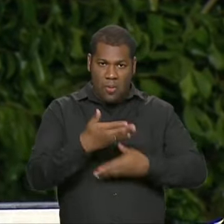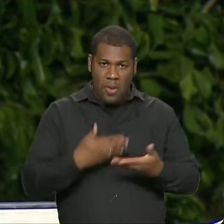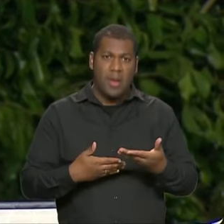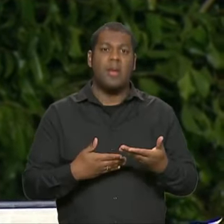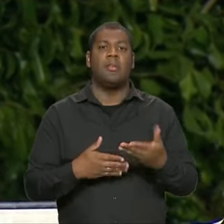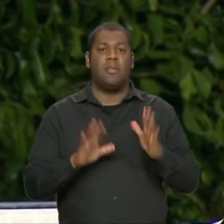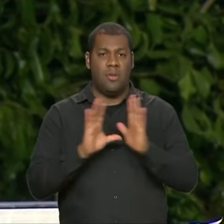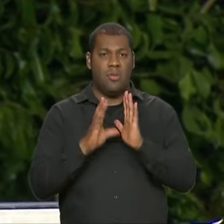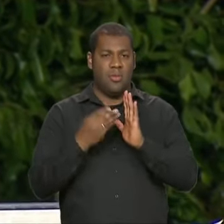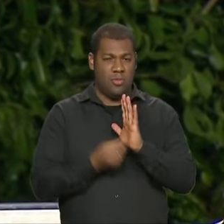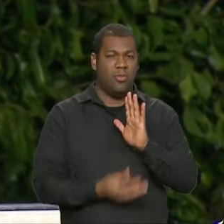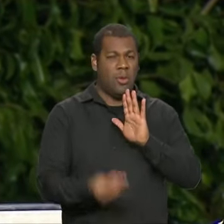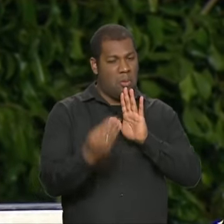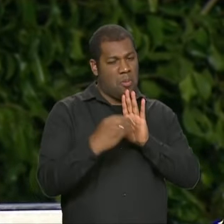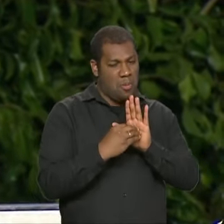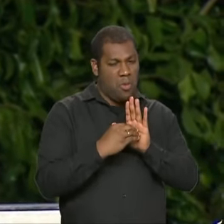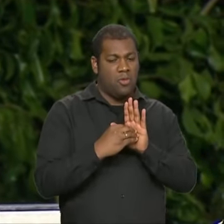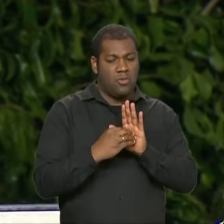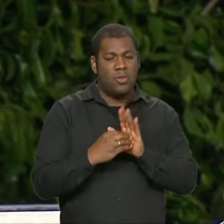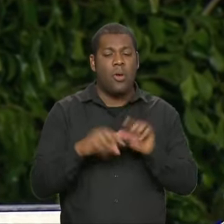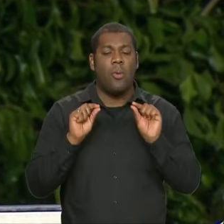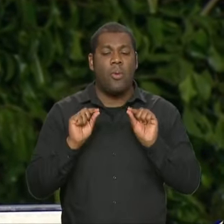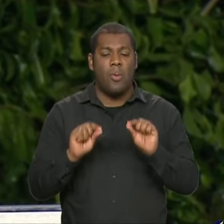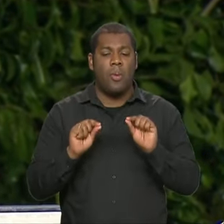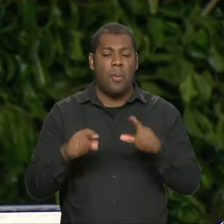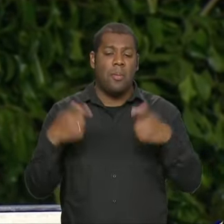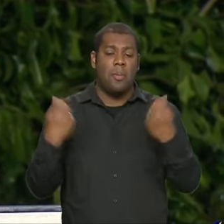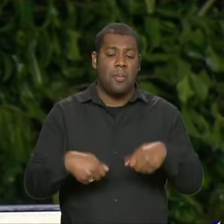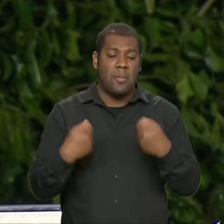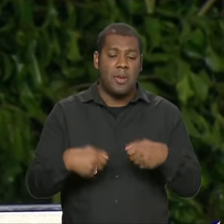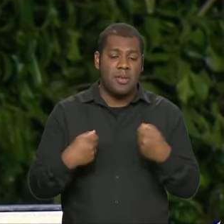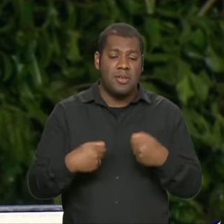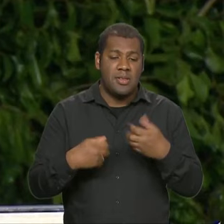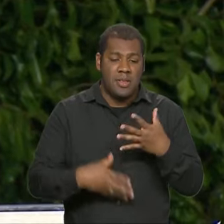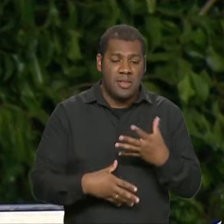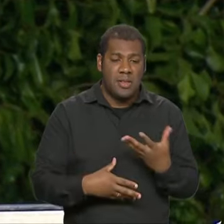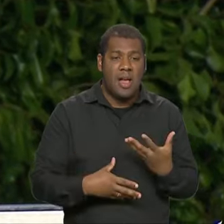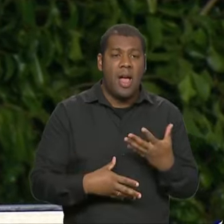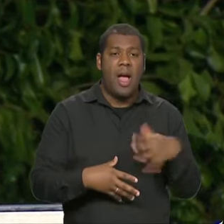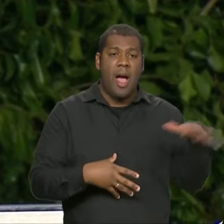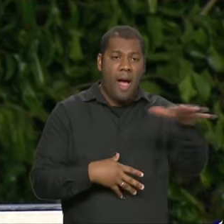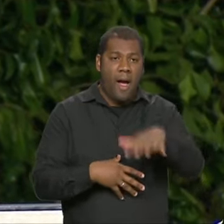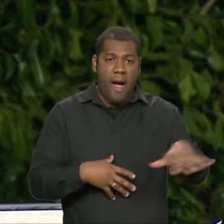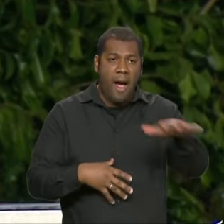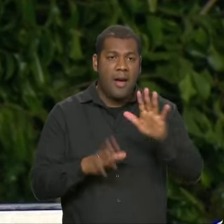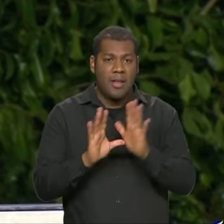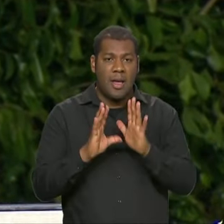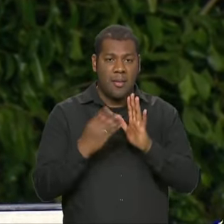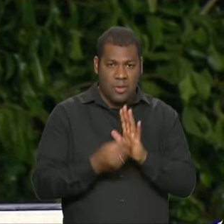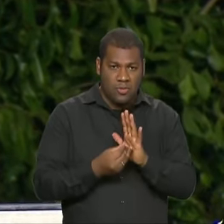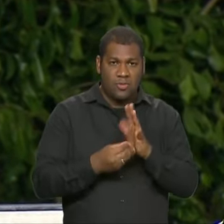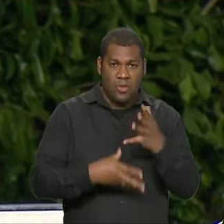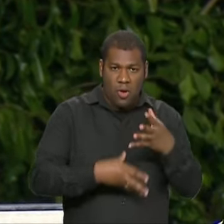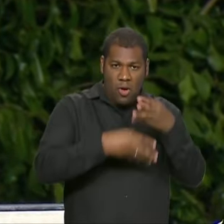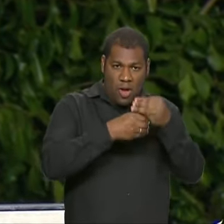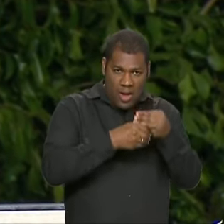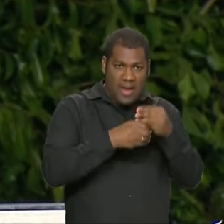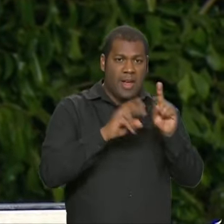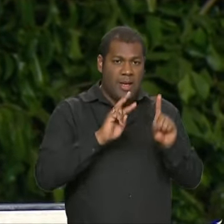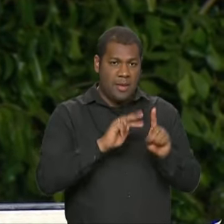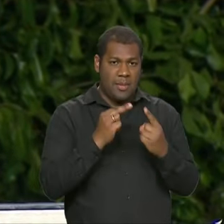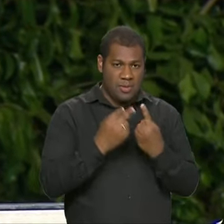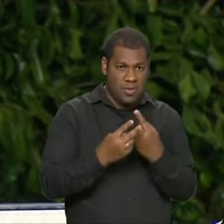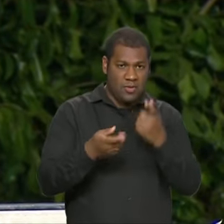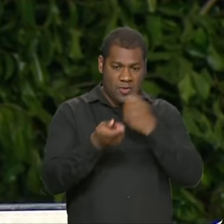sua parte de preâmbulo, sobre a necessidade de incorporar os territórios amazônicos às respectivas economias